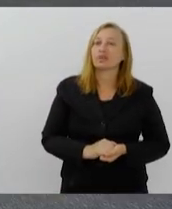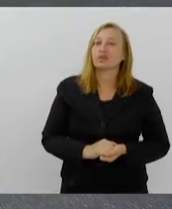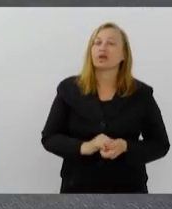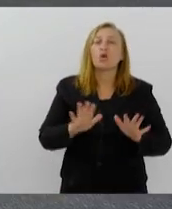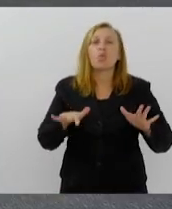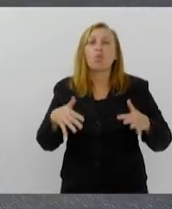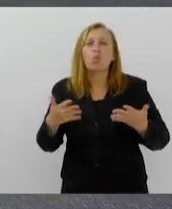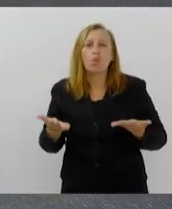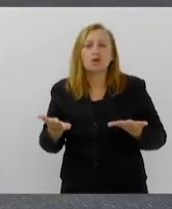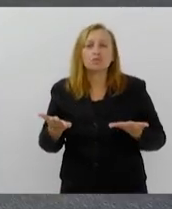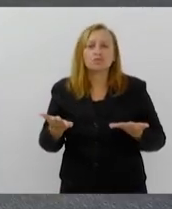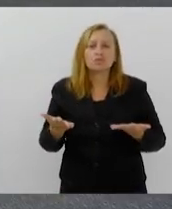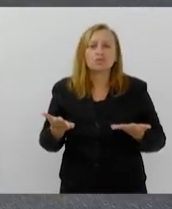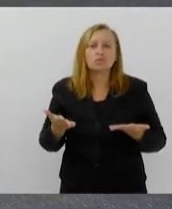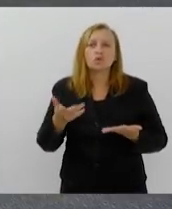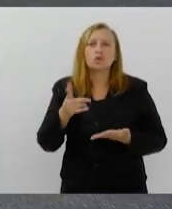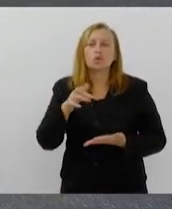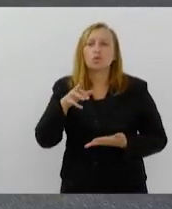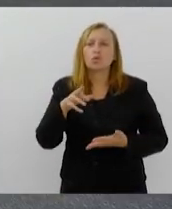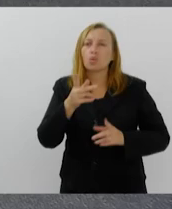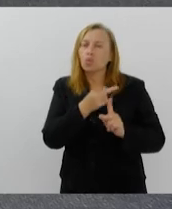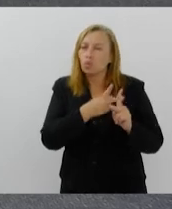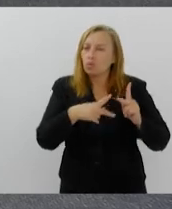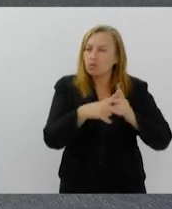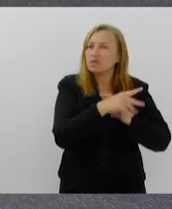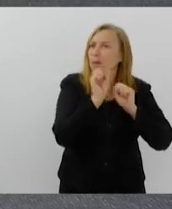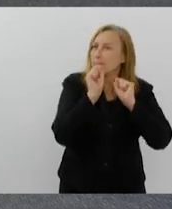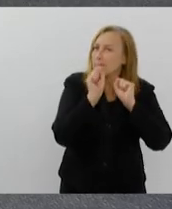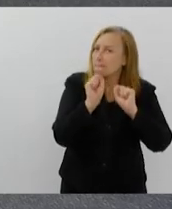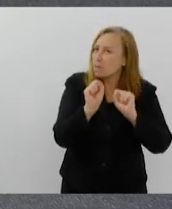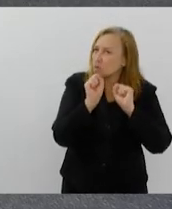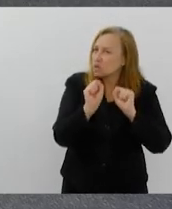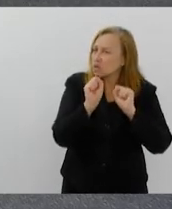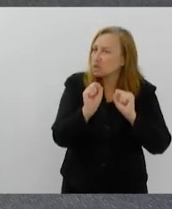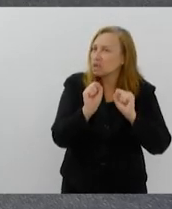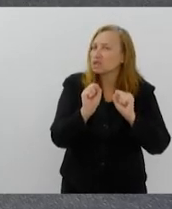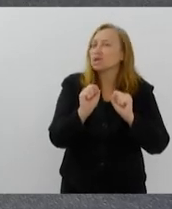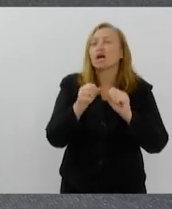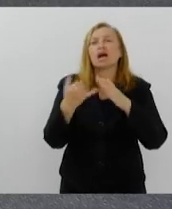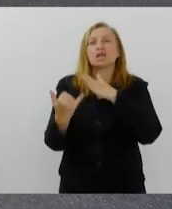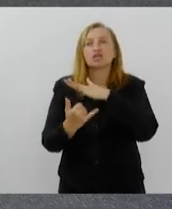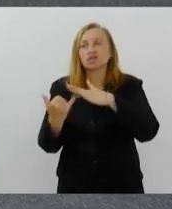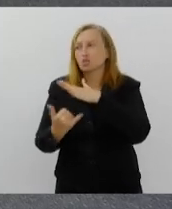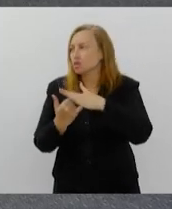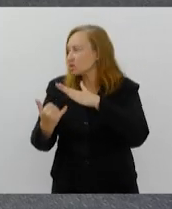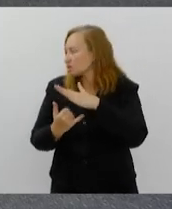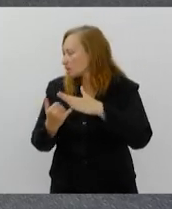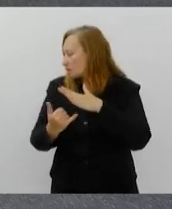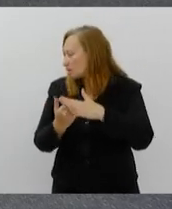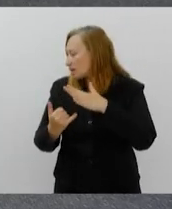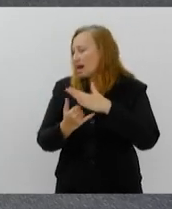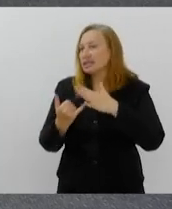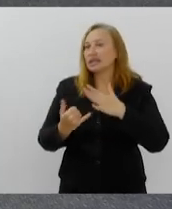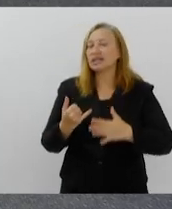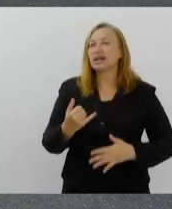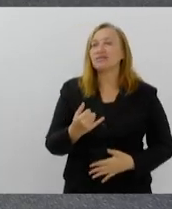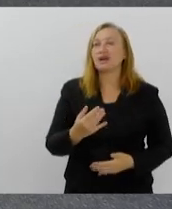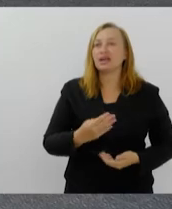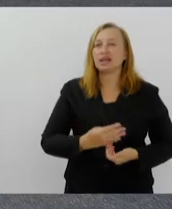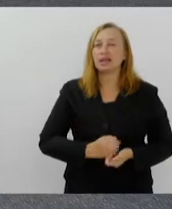Quando, no máximo, o Rio Previdência poderia, além das instituições públicas financeiras da